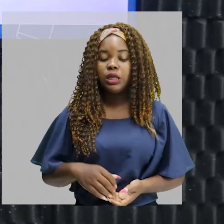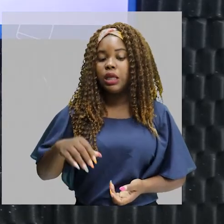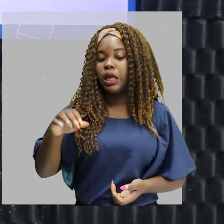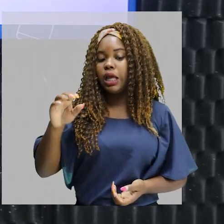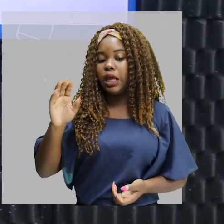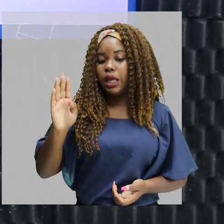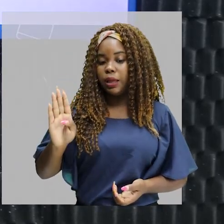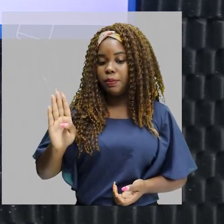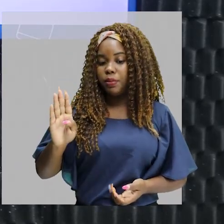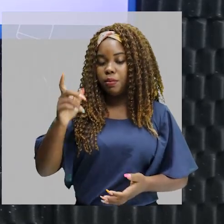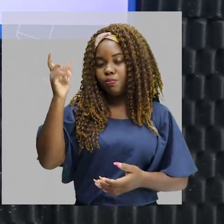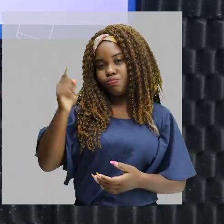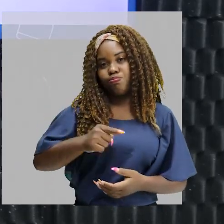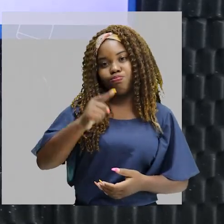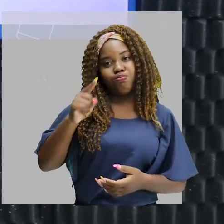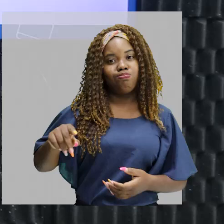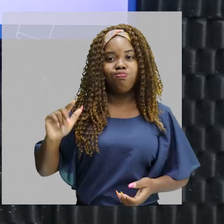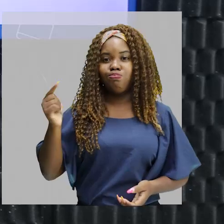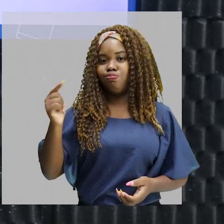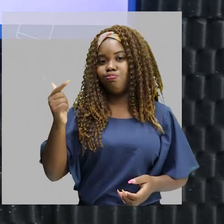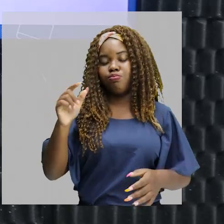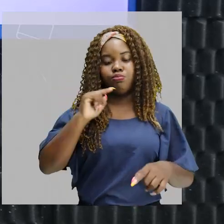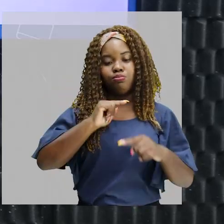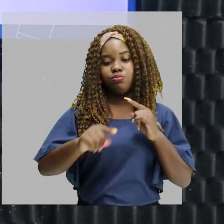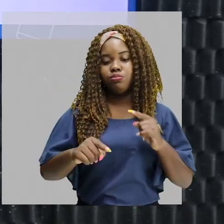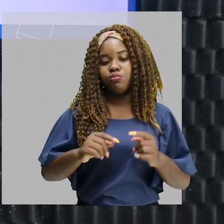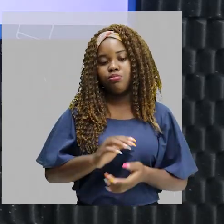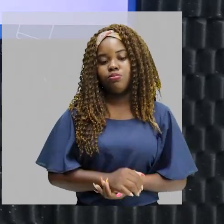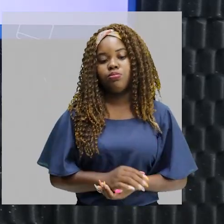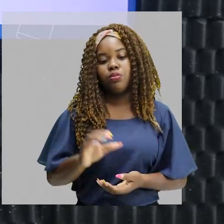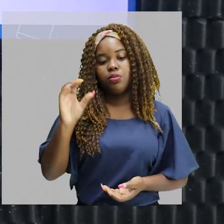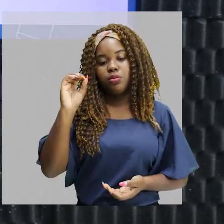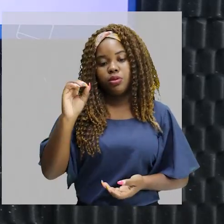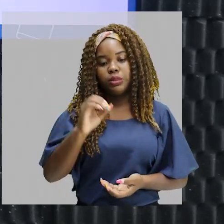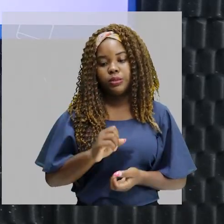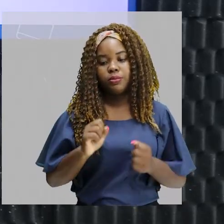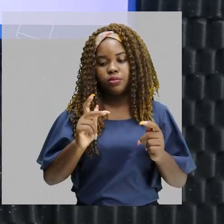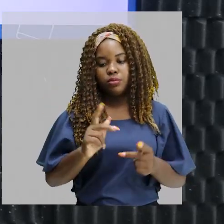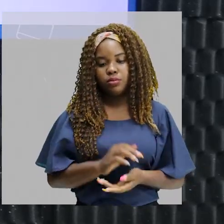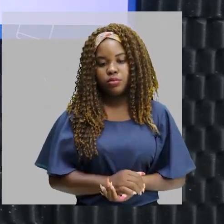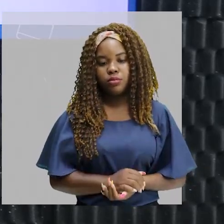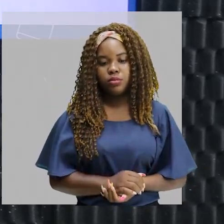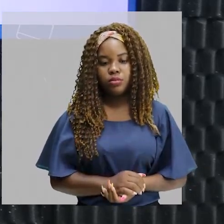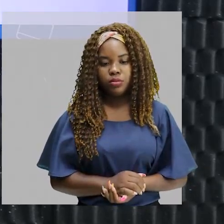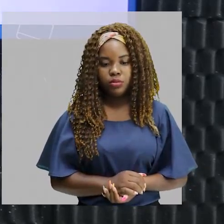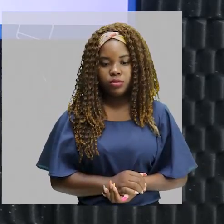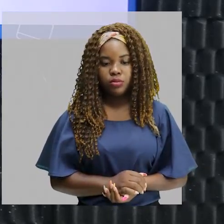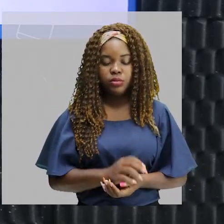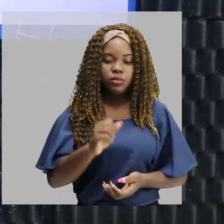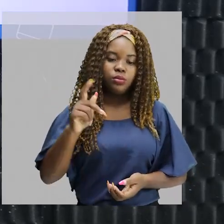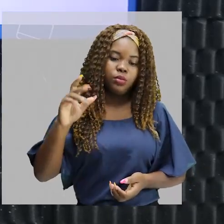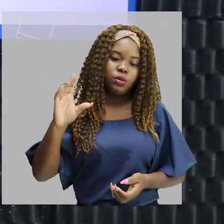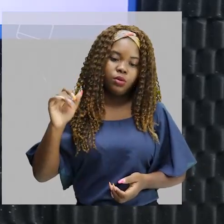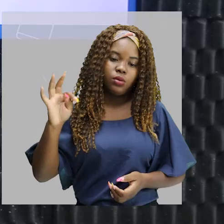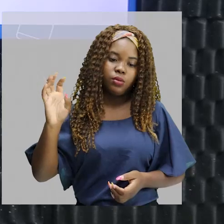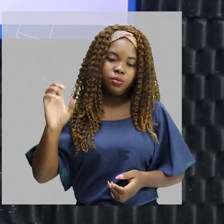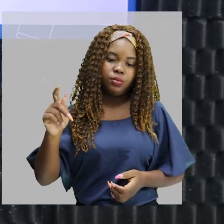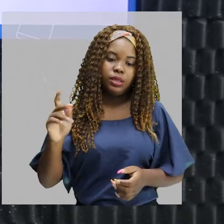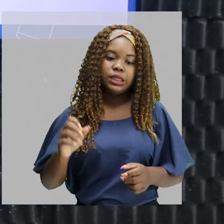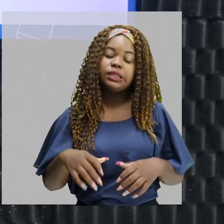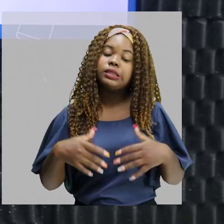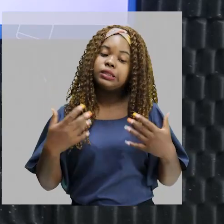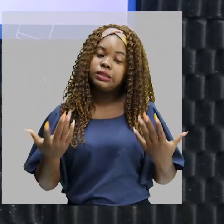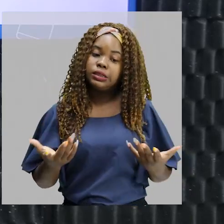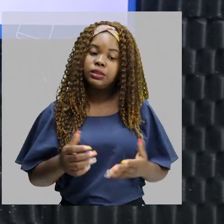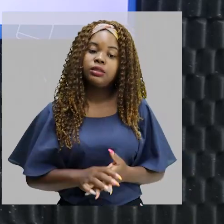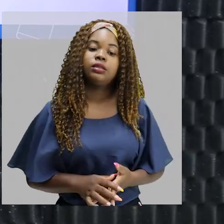já eliminava porque alguno termina com O, tá? E eu faço o apócope, tá certo?